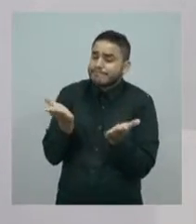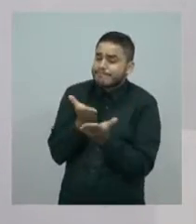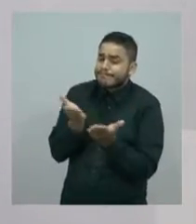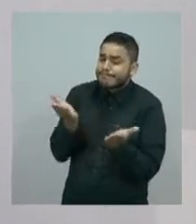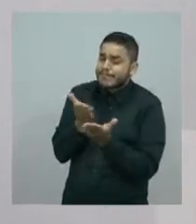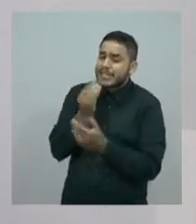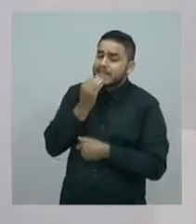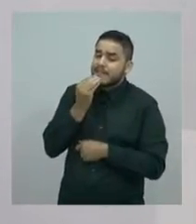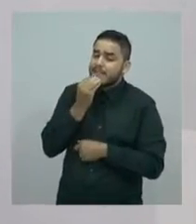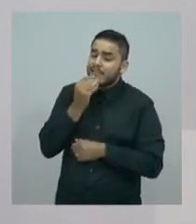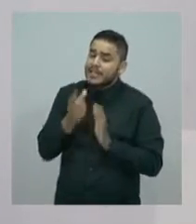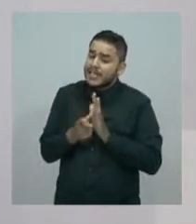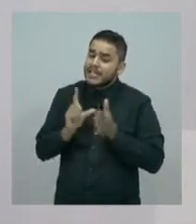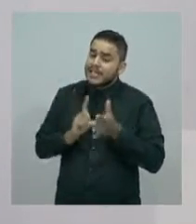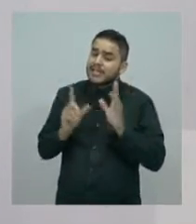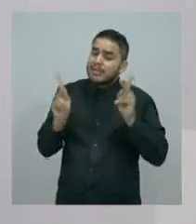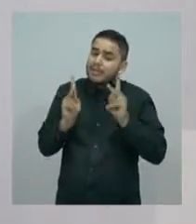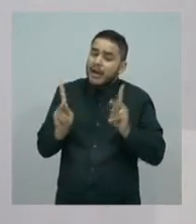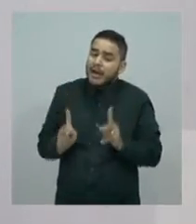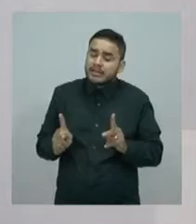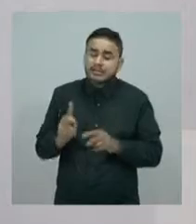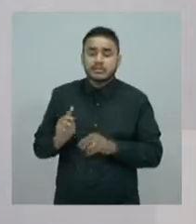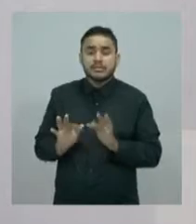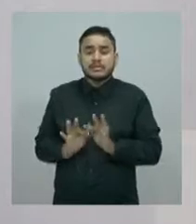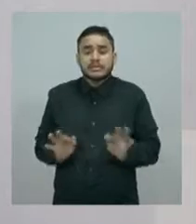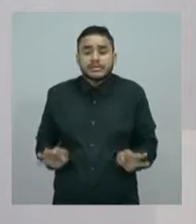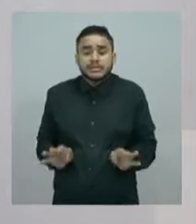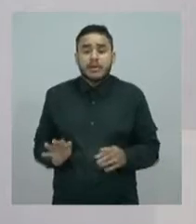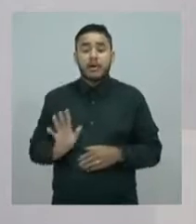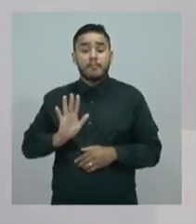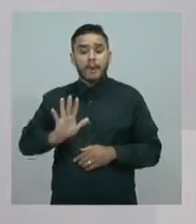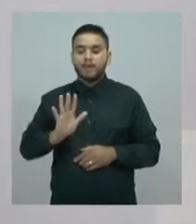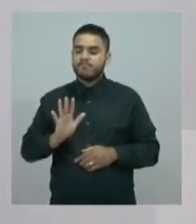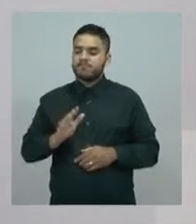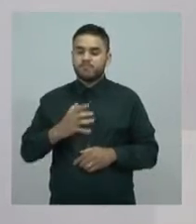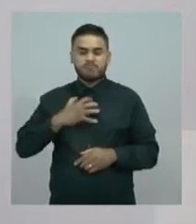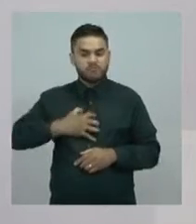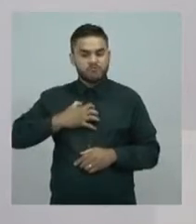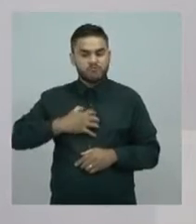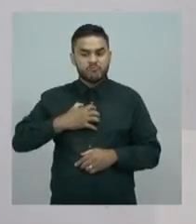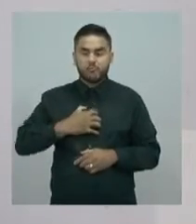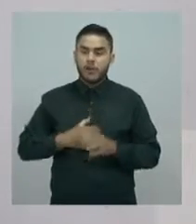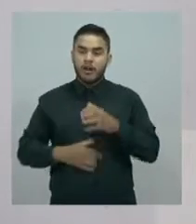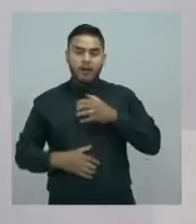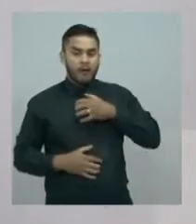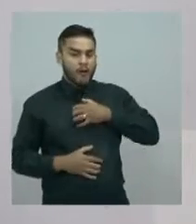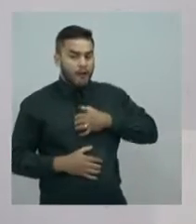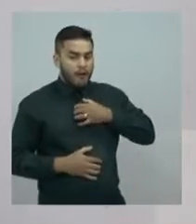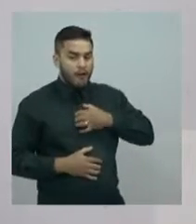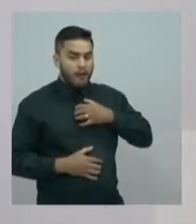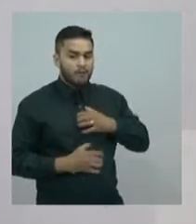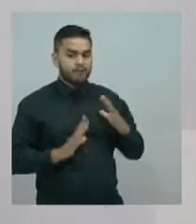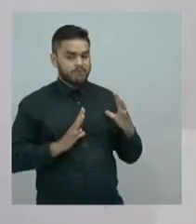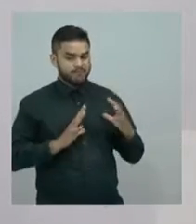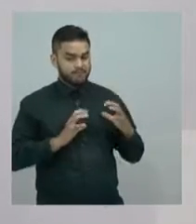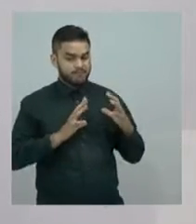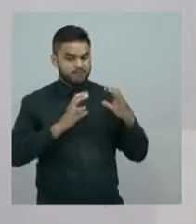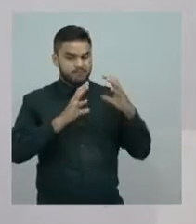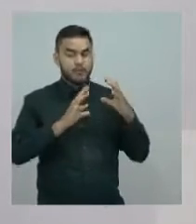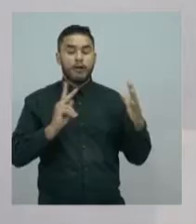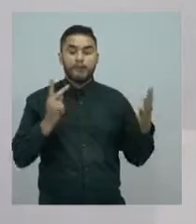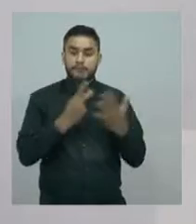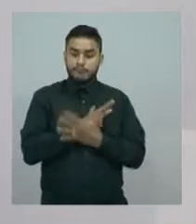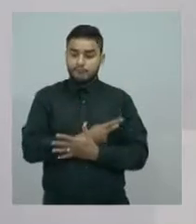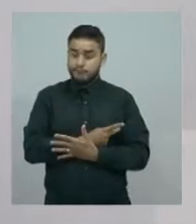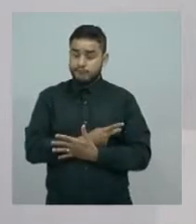grande homicídio. E nossa função é essa, é pacificar, é transformar esse conflito numa relação,